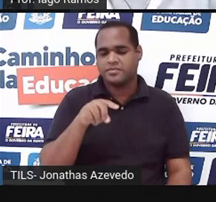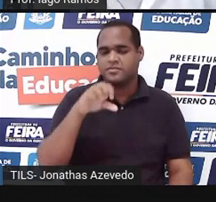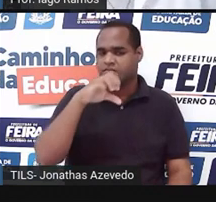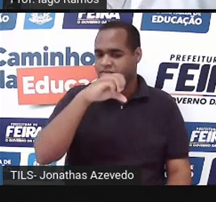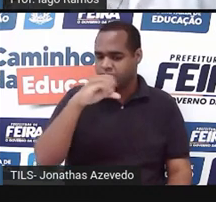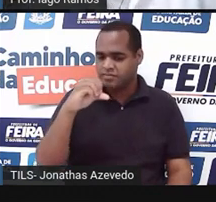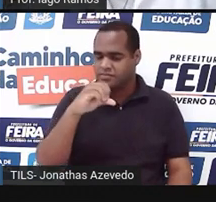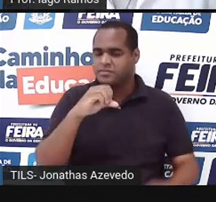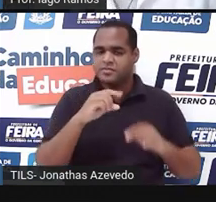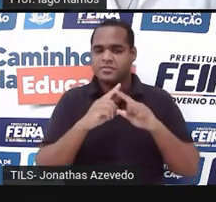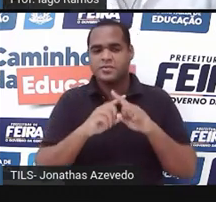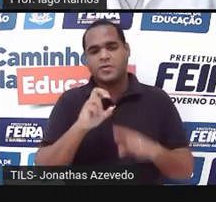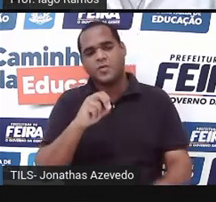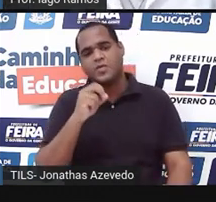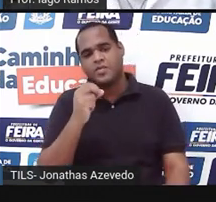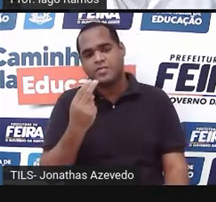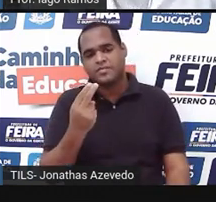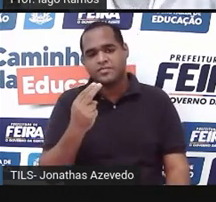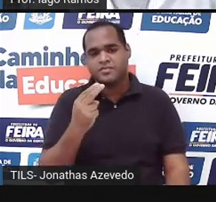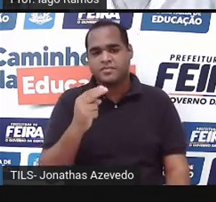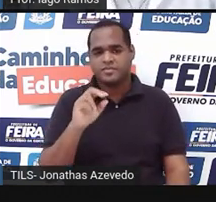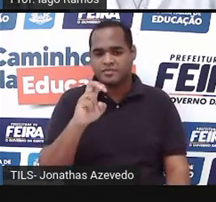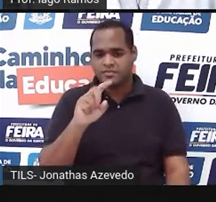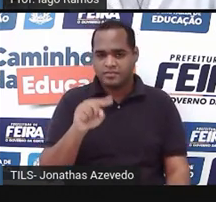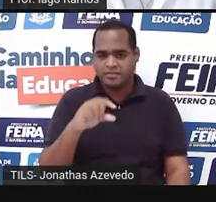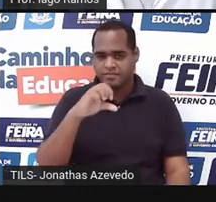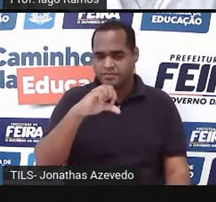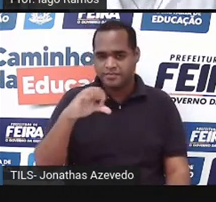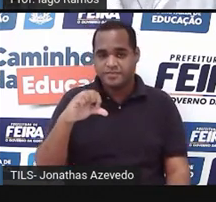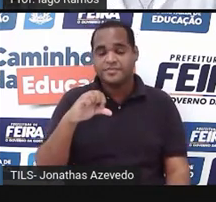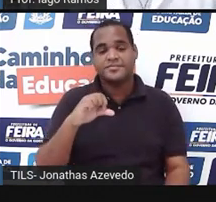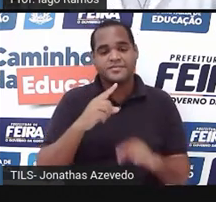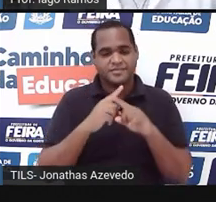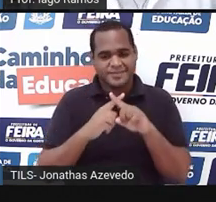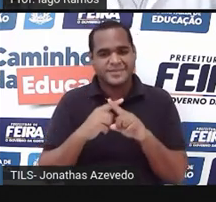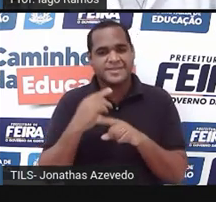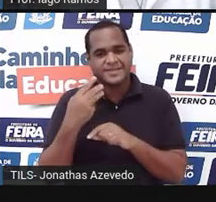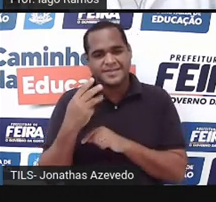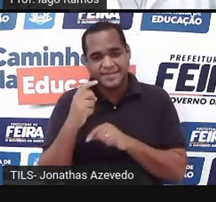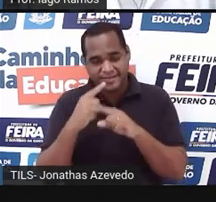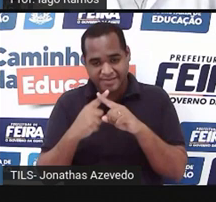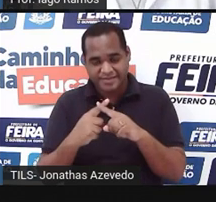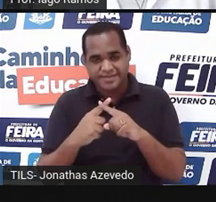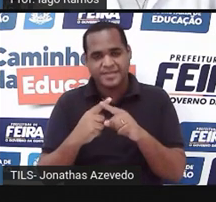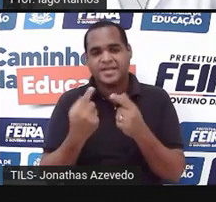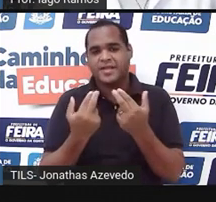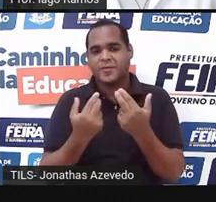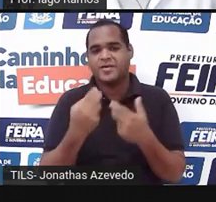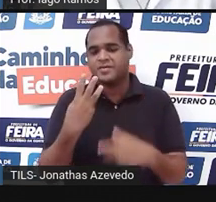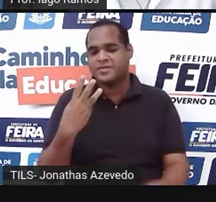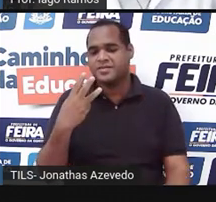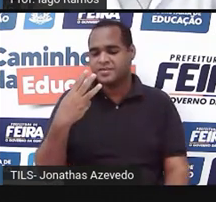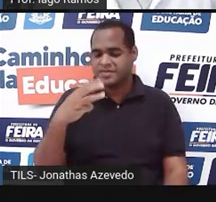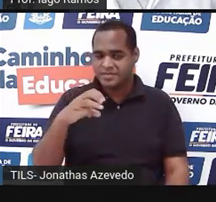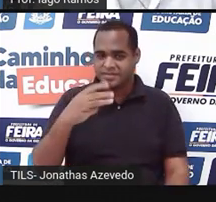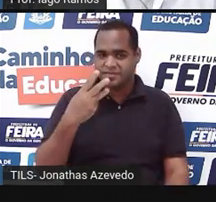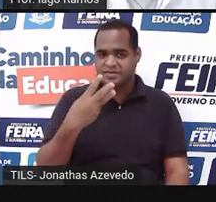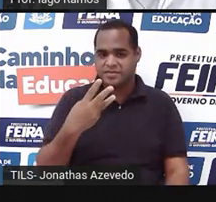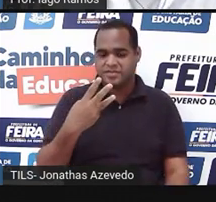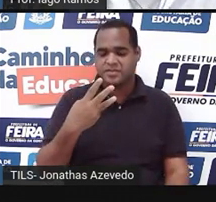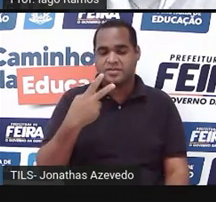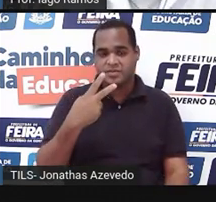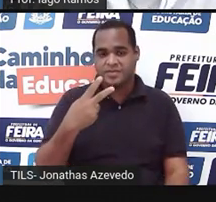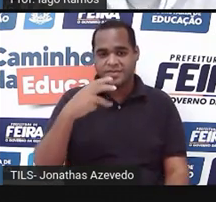sinto 99x ou 5 e 99 x = 200 e39 e60 ou